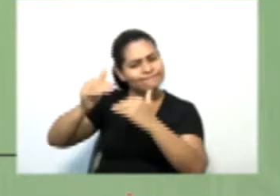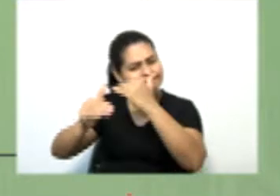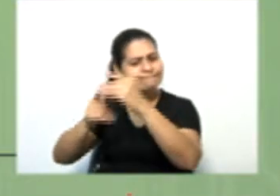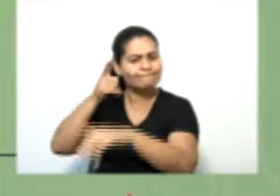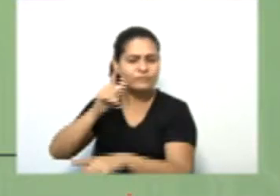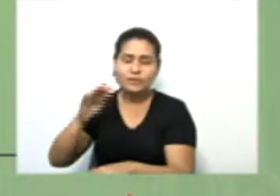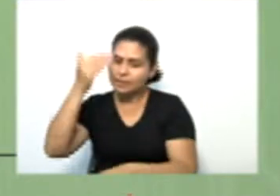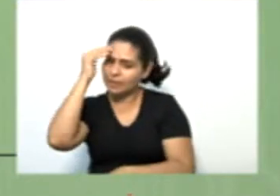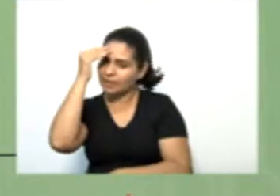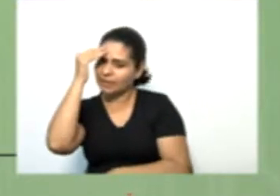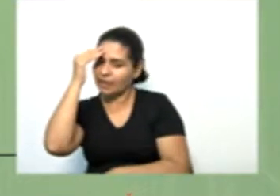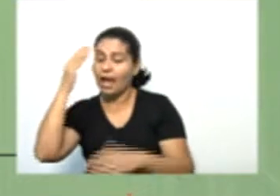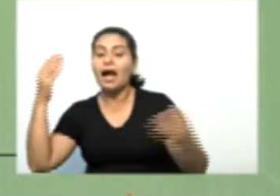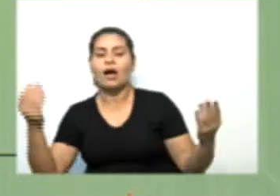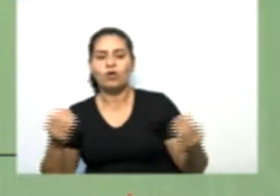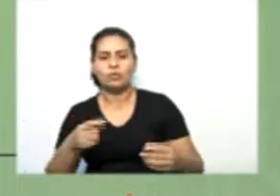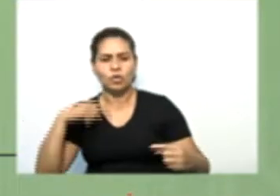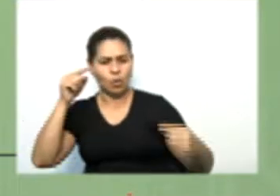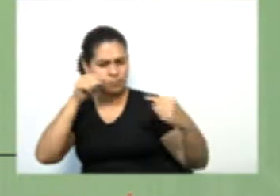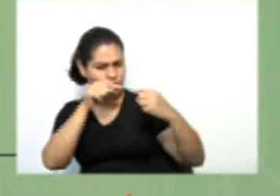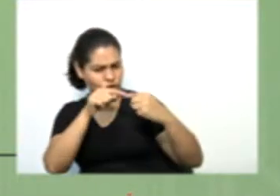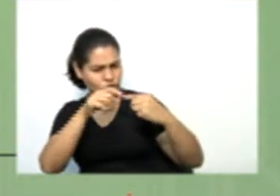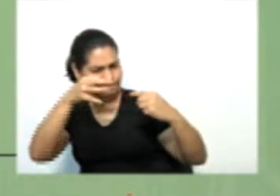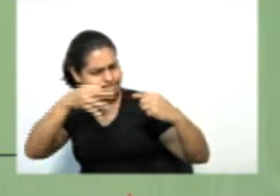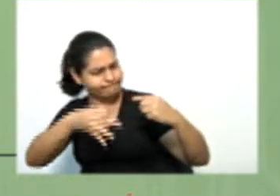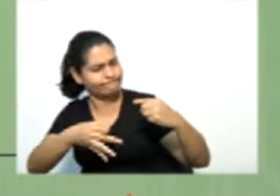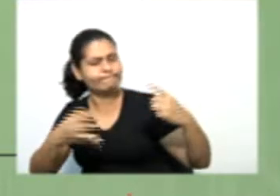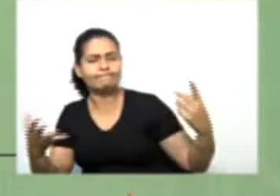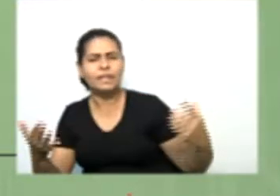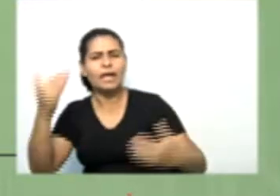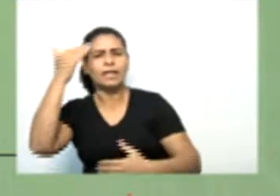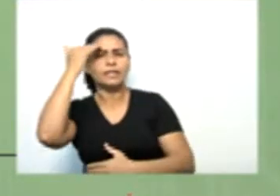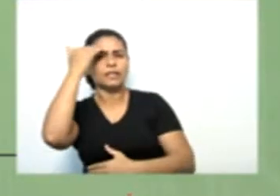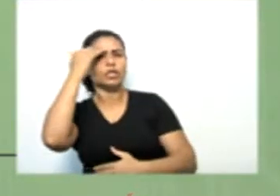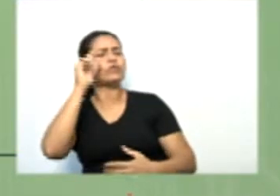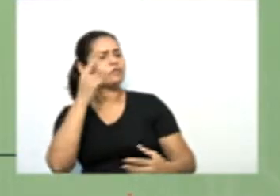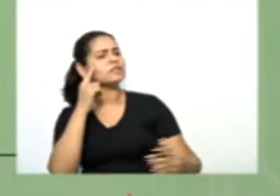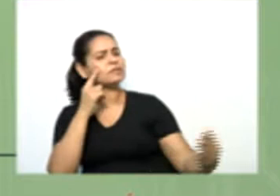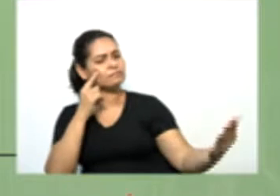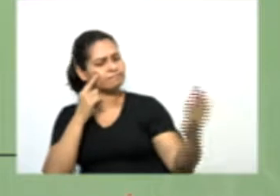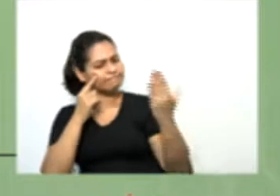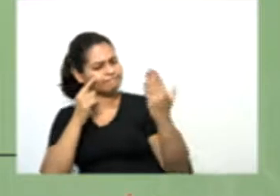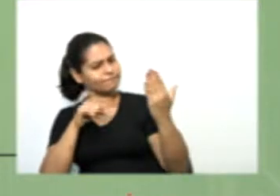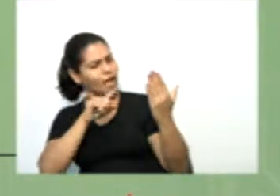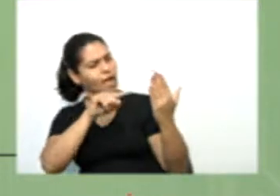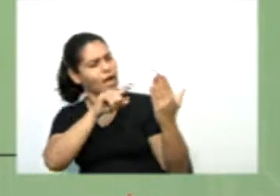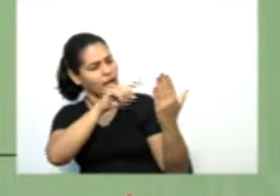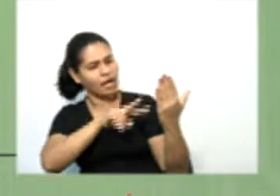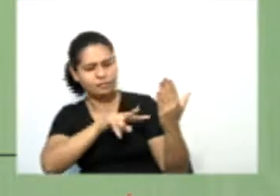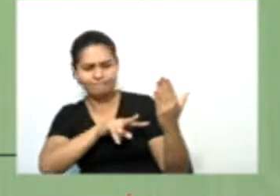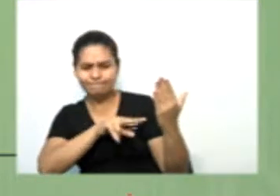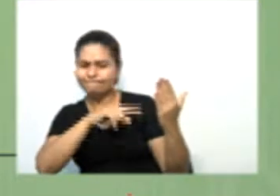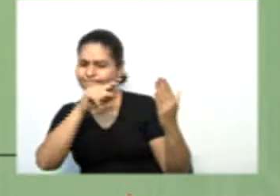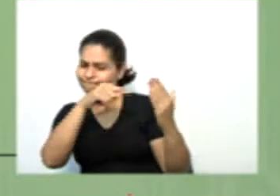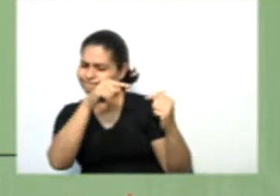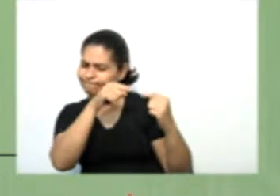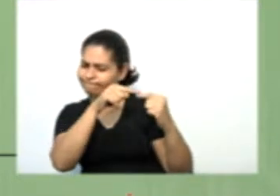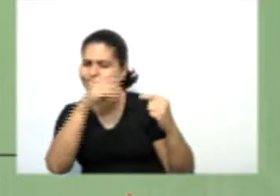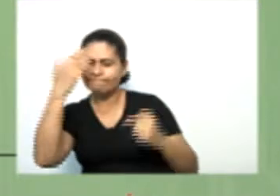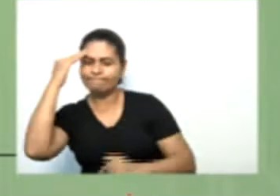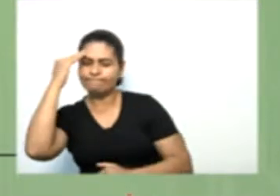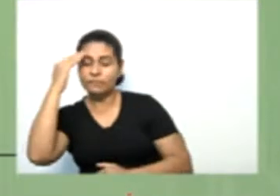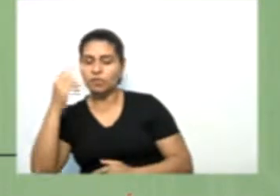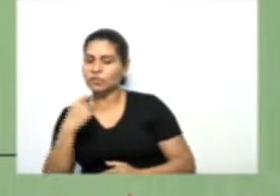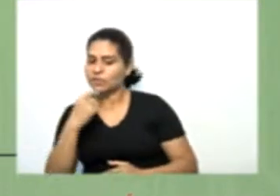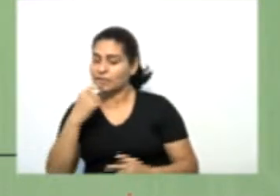como se negocia com eles? Seja objetivo, não é? Entenda o objetivo final do interlocutor, daquele que está negociando com você. Não